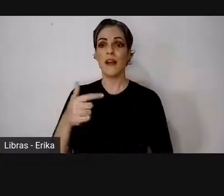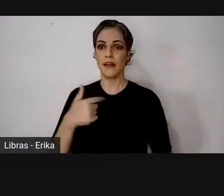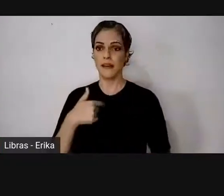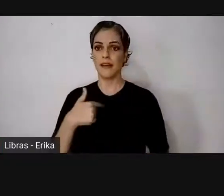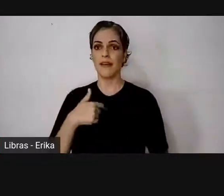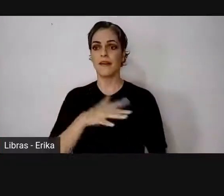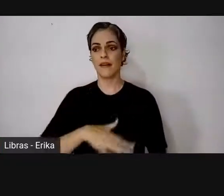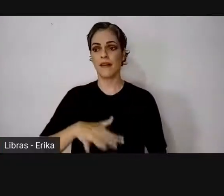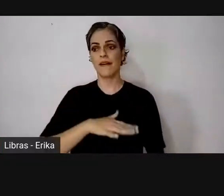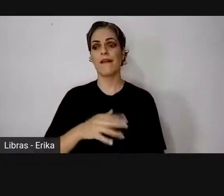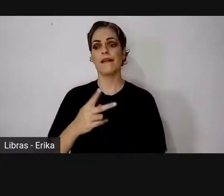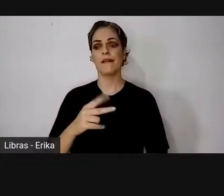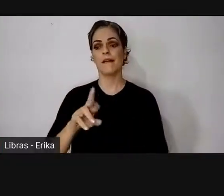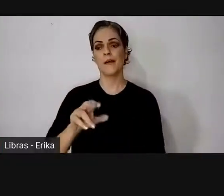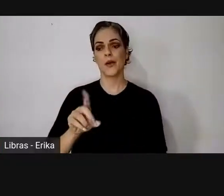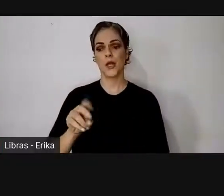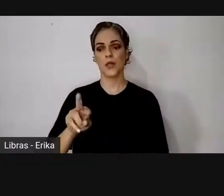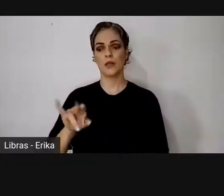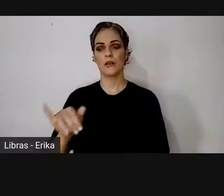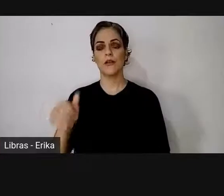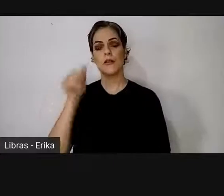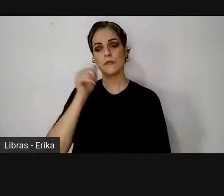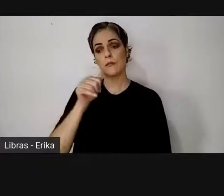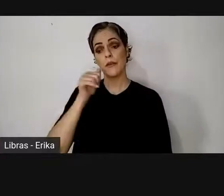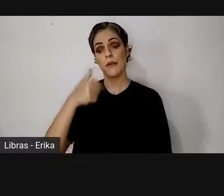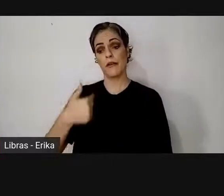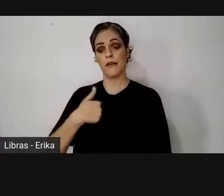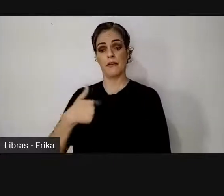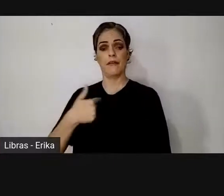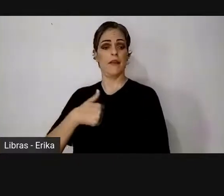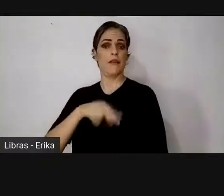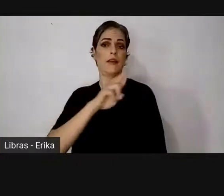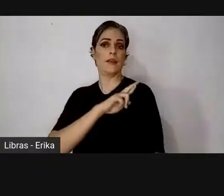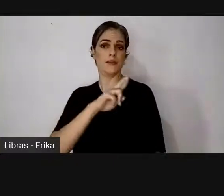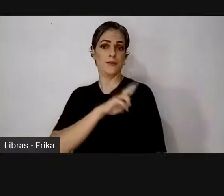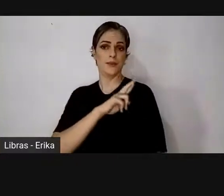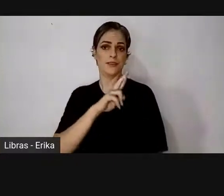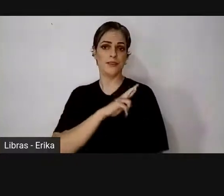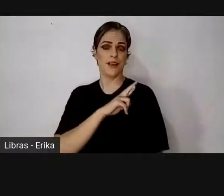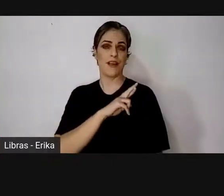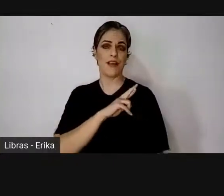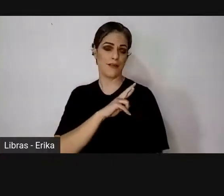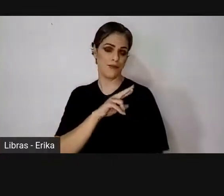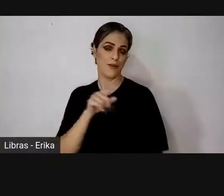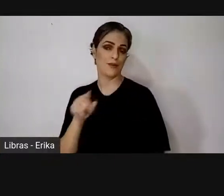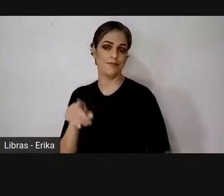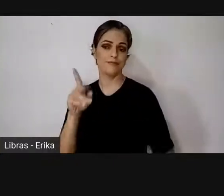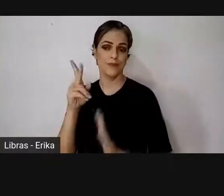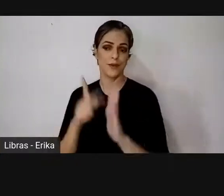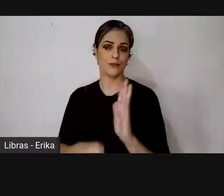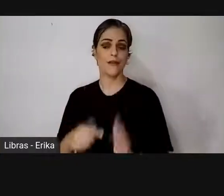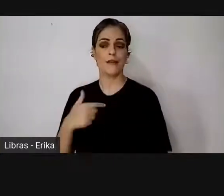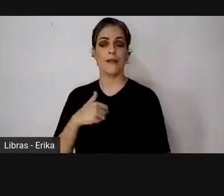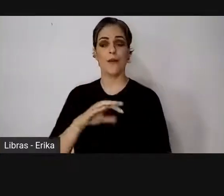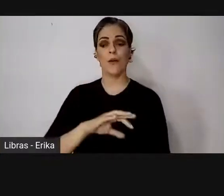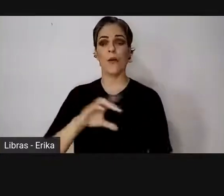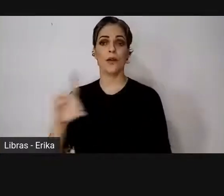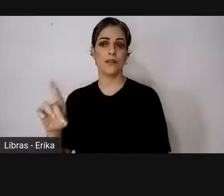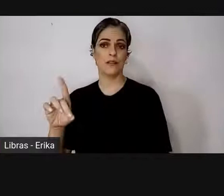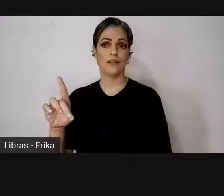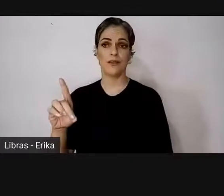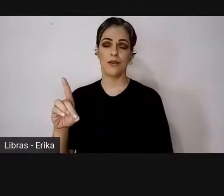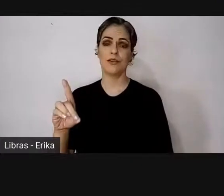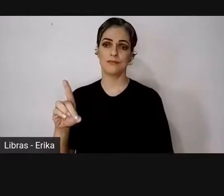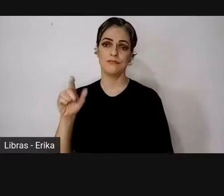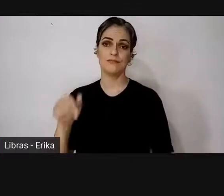a responsável por liderar esse projeto. Eu era a coordenadora desse projeto, junto com